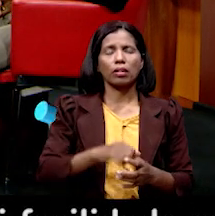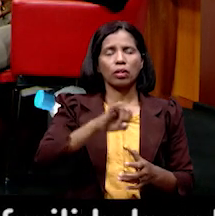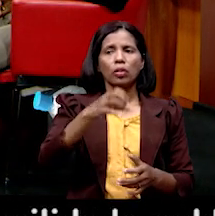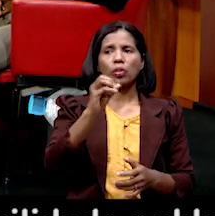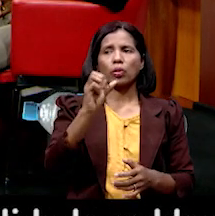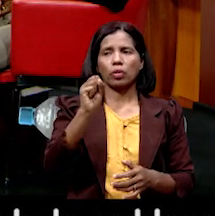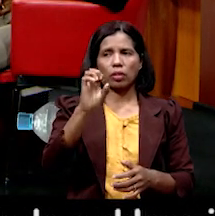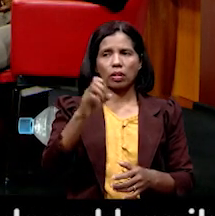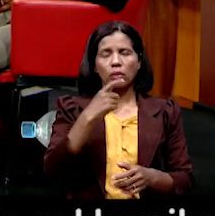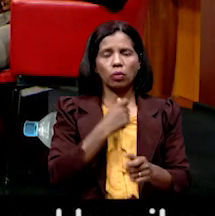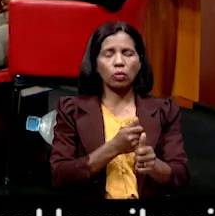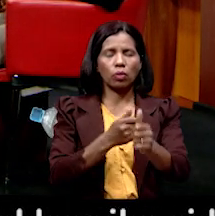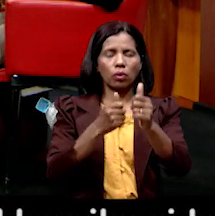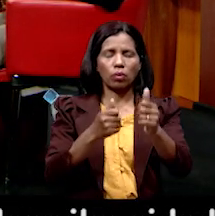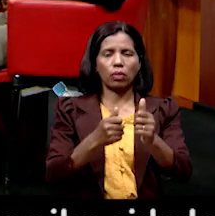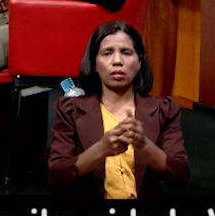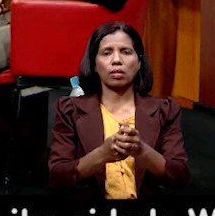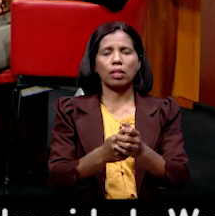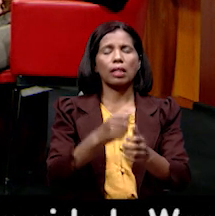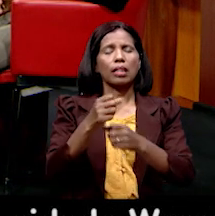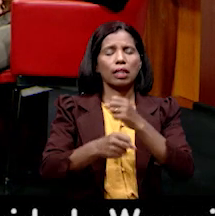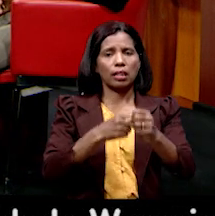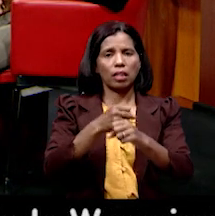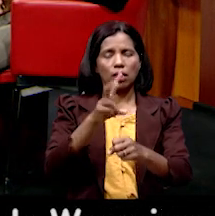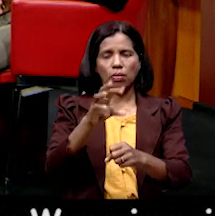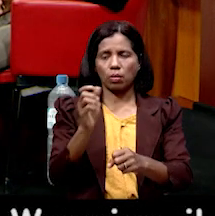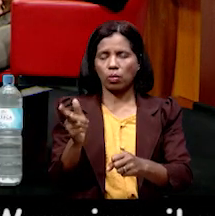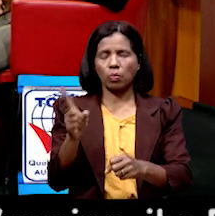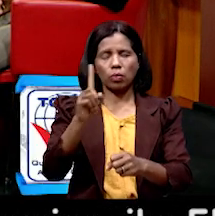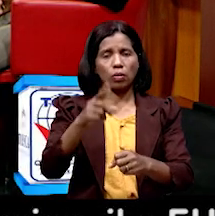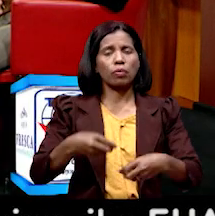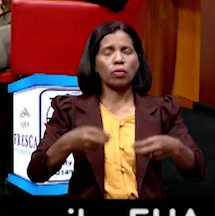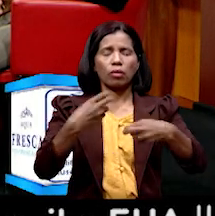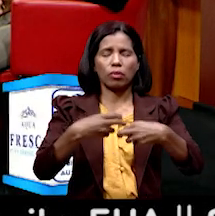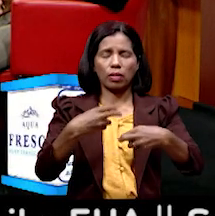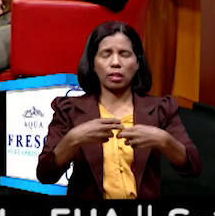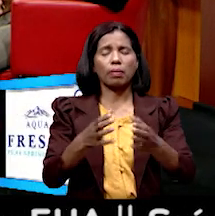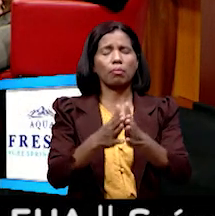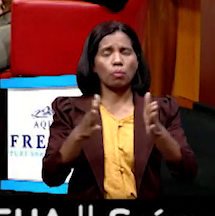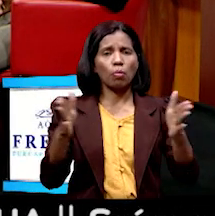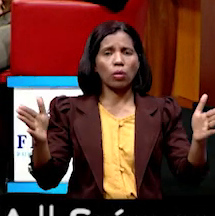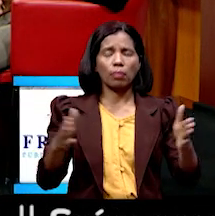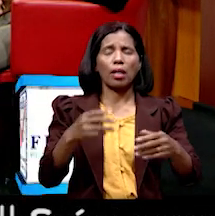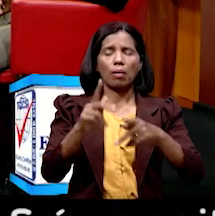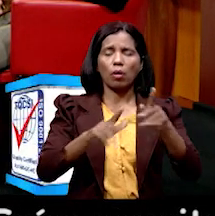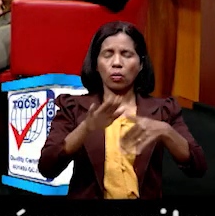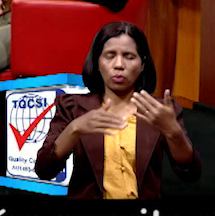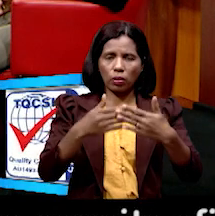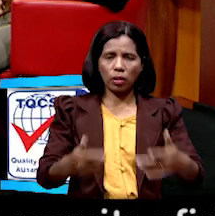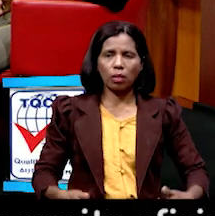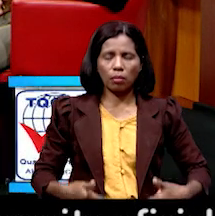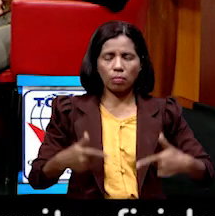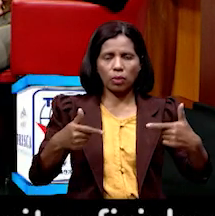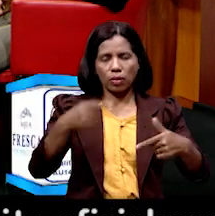situação ne bea acontece e atina en rio rua ruanuro resin ida foi impacto makas ba população ne moris mas que lao so totu tamba ia